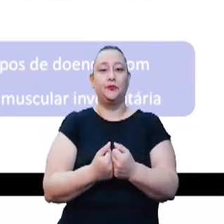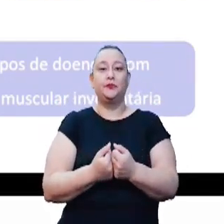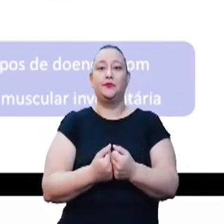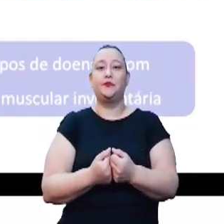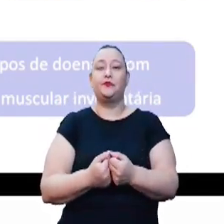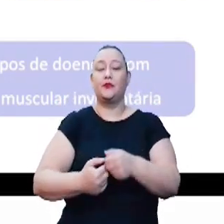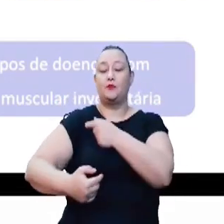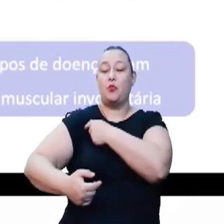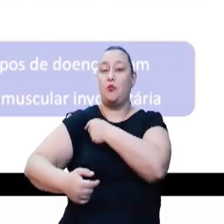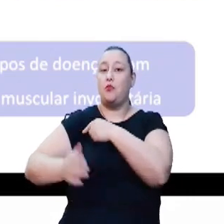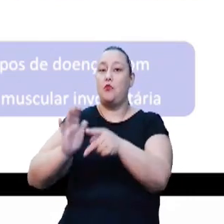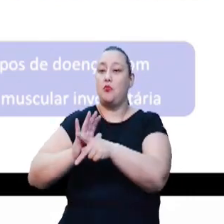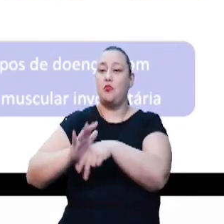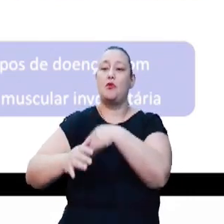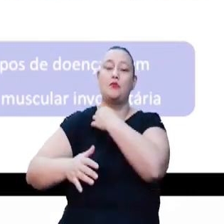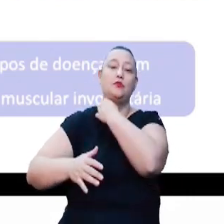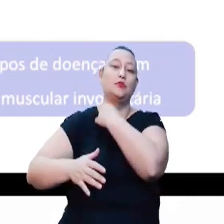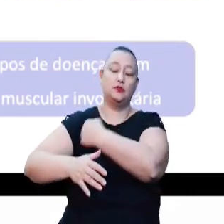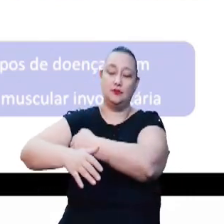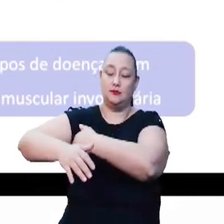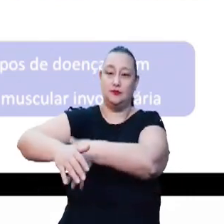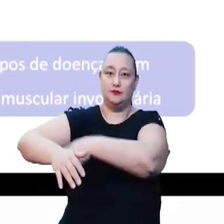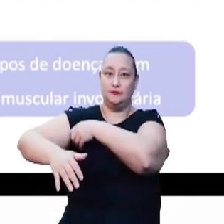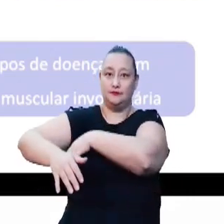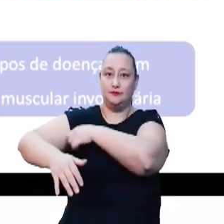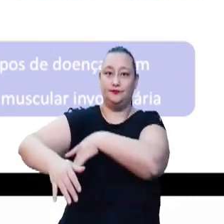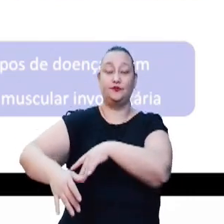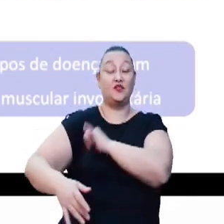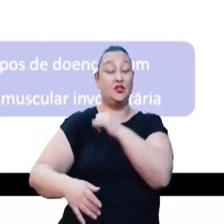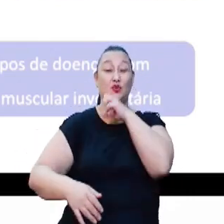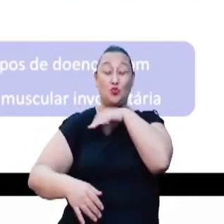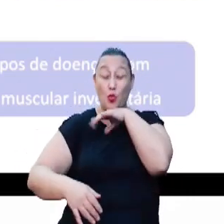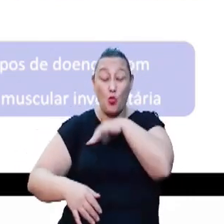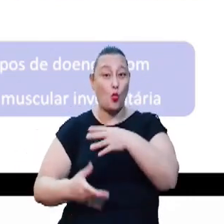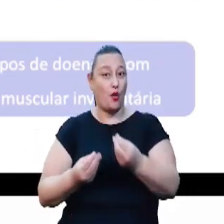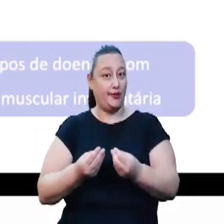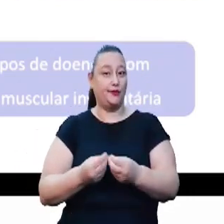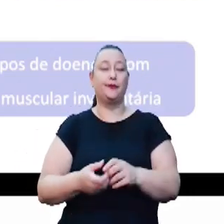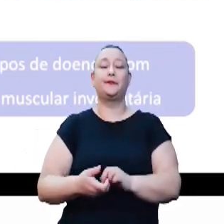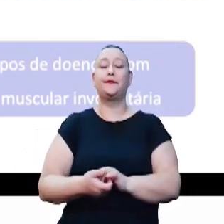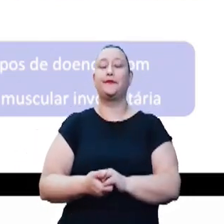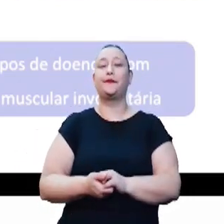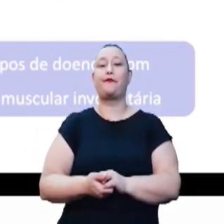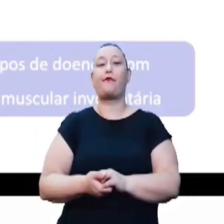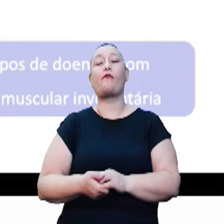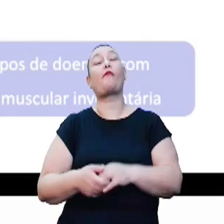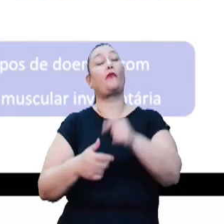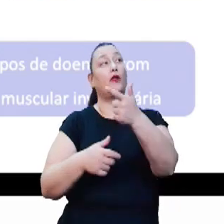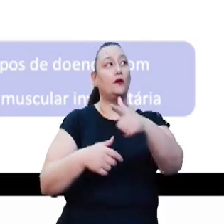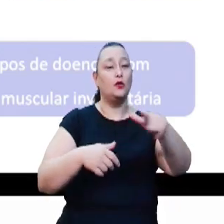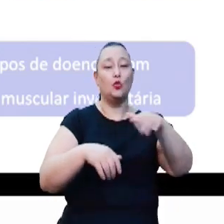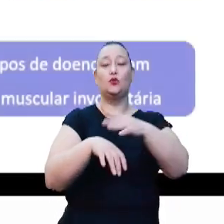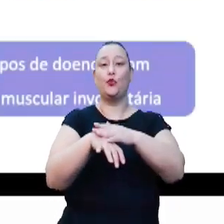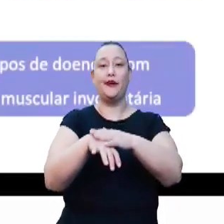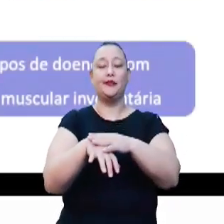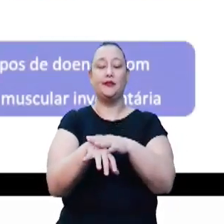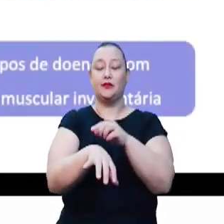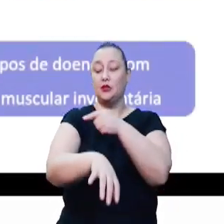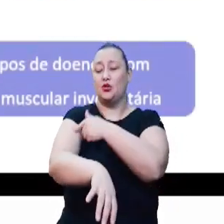de axilar, que fica nessa região abaixo do braço, a axila. E algumas doenças com